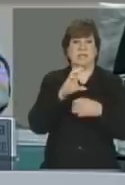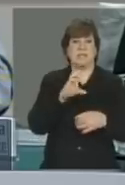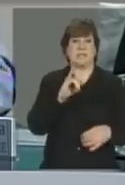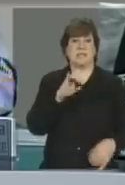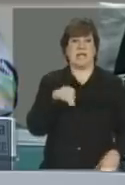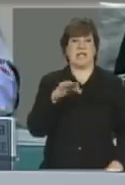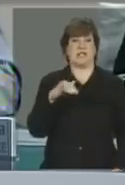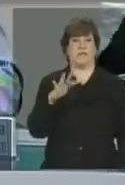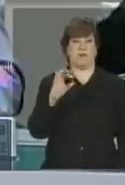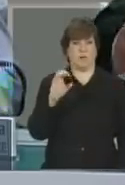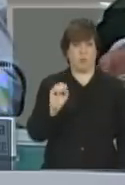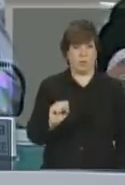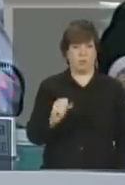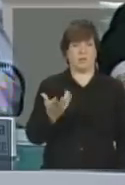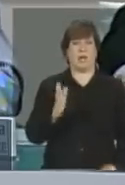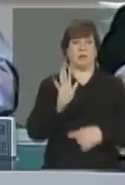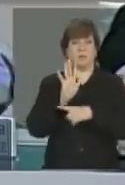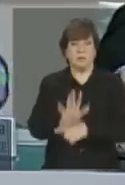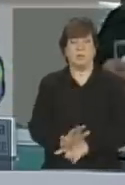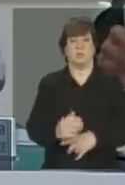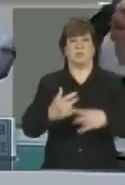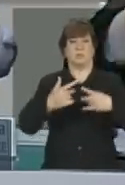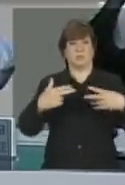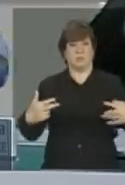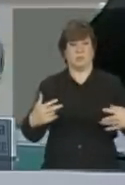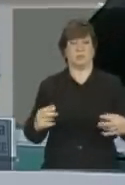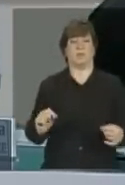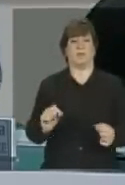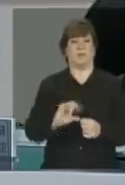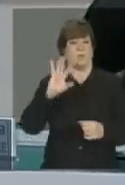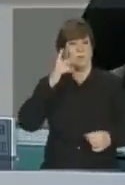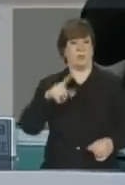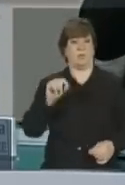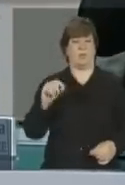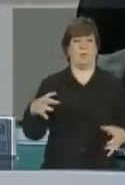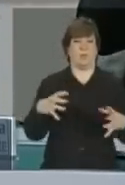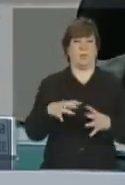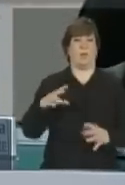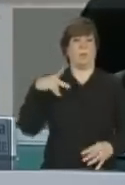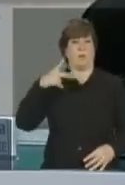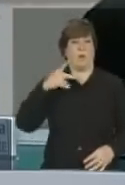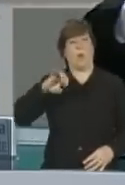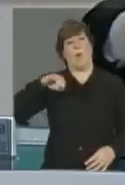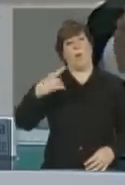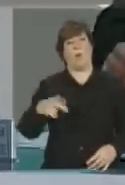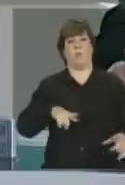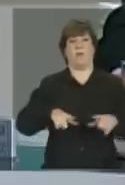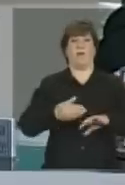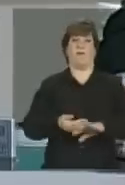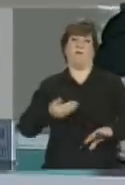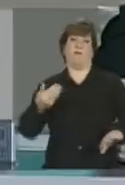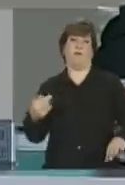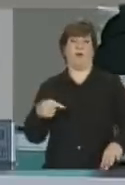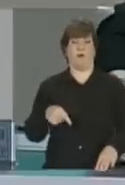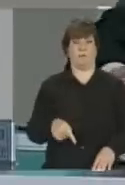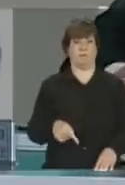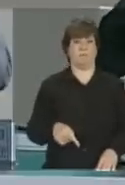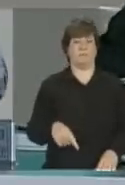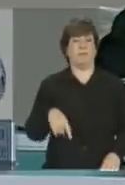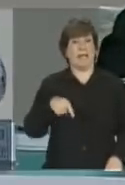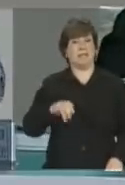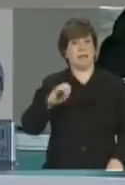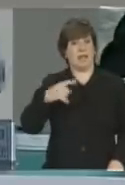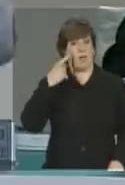os formuladores, tomadores de decisão no mundo político, ou então nós continuaremos trabalhando fora do mainstream. Isso é uma conclusão, porque